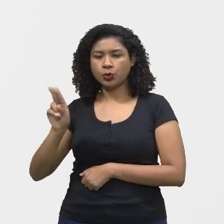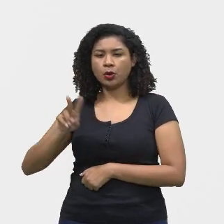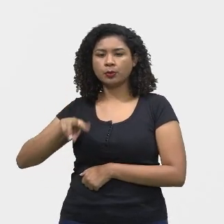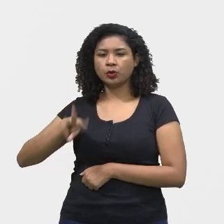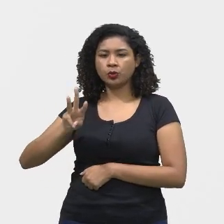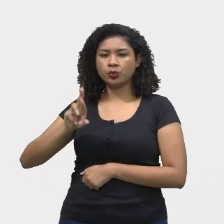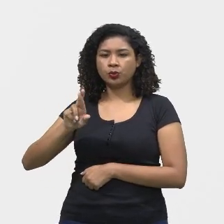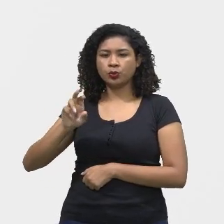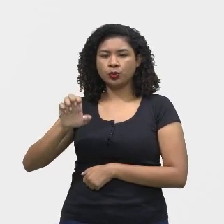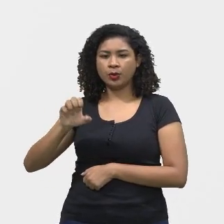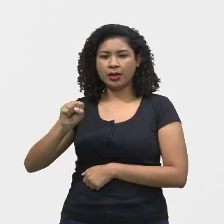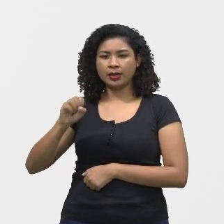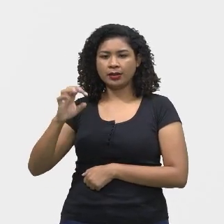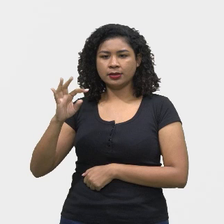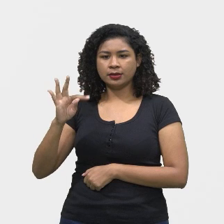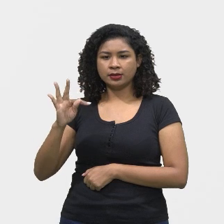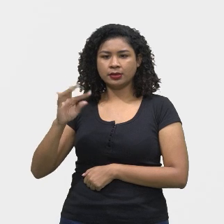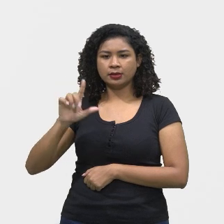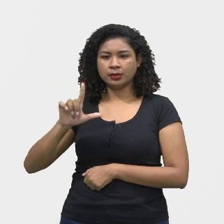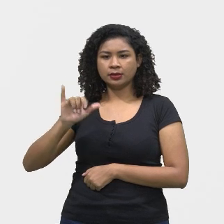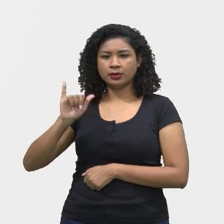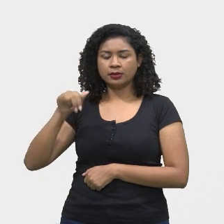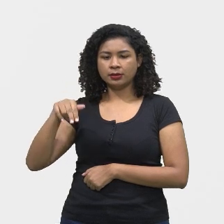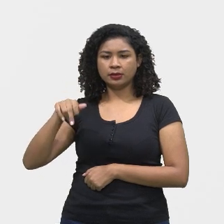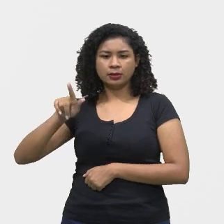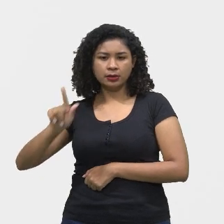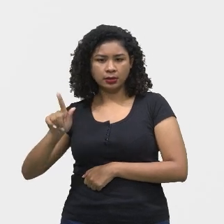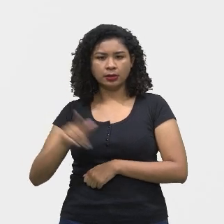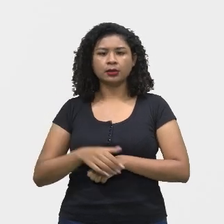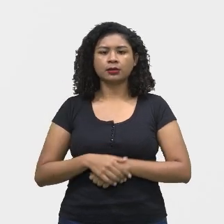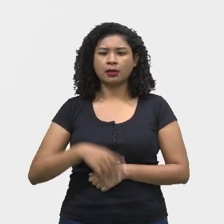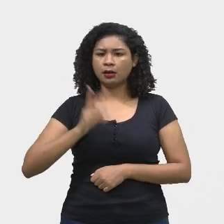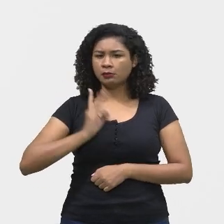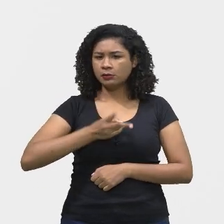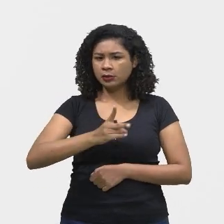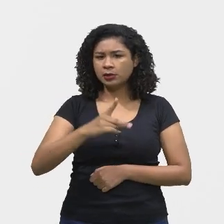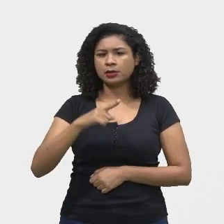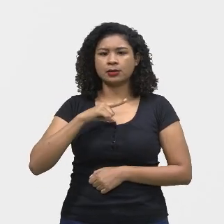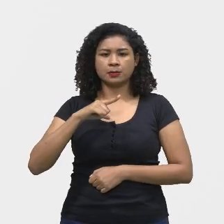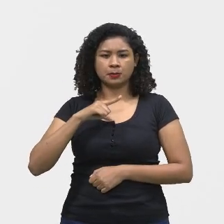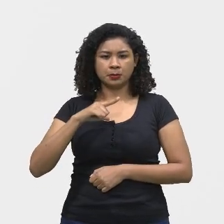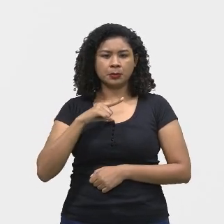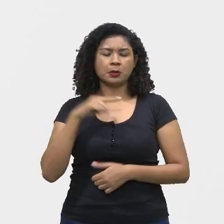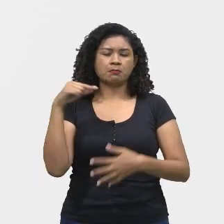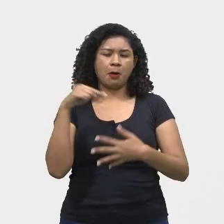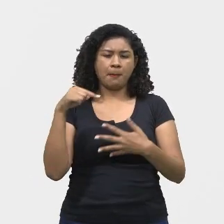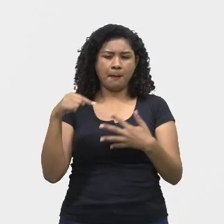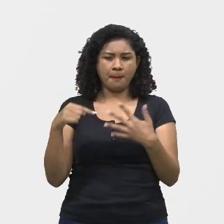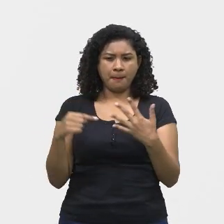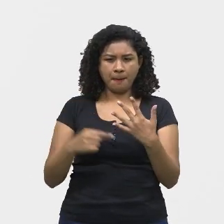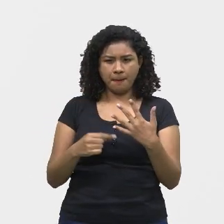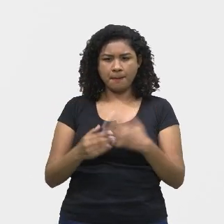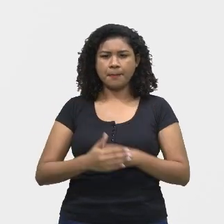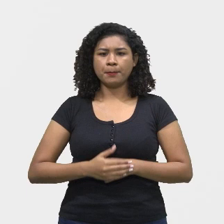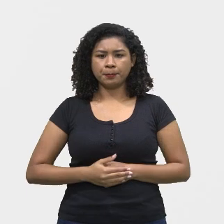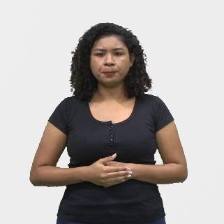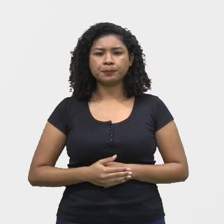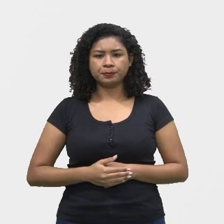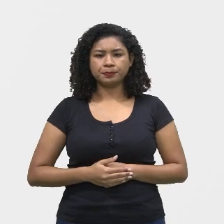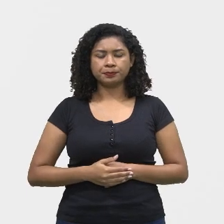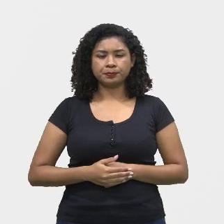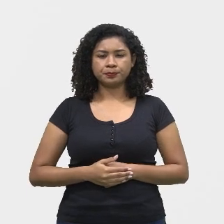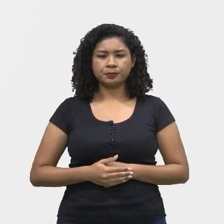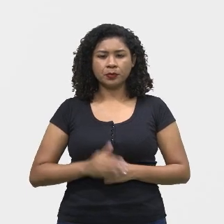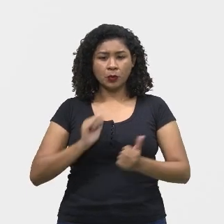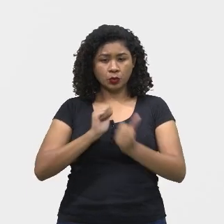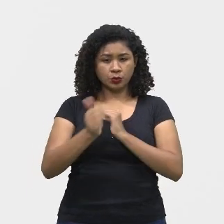golpes traumáticos, baseadas em quedas, imobilizações e chaves. A luta se inicia com os